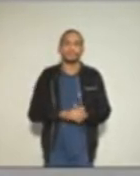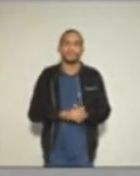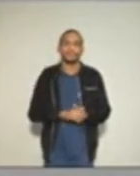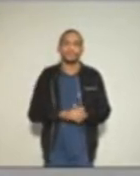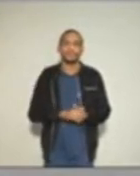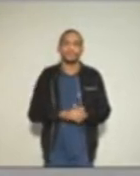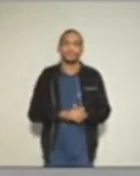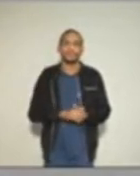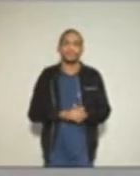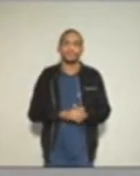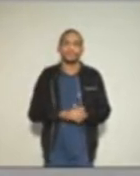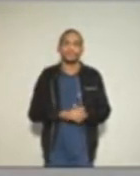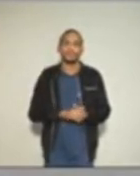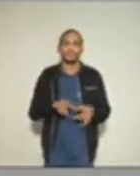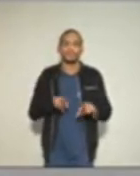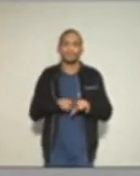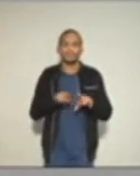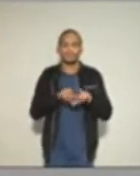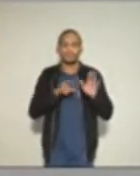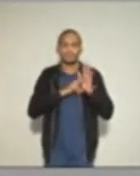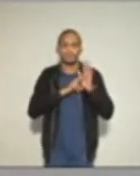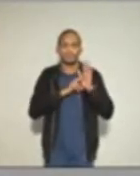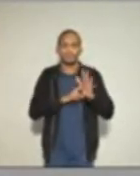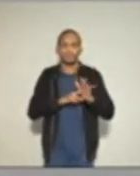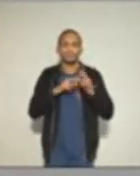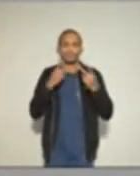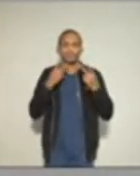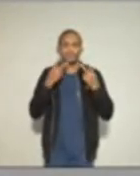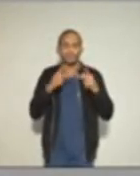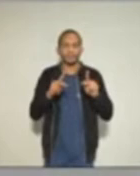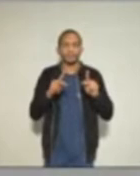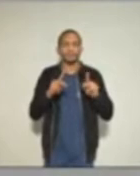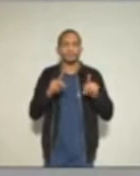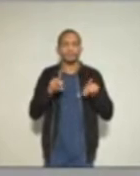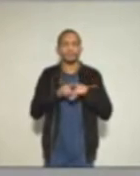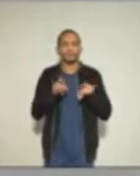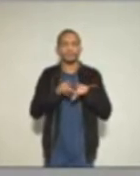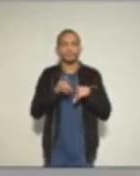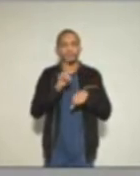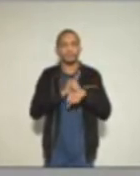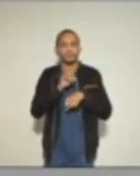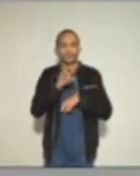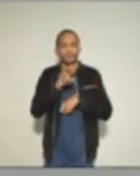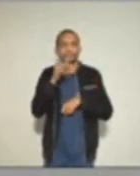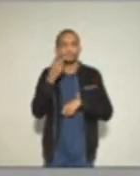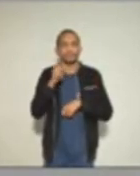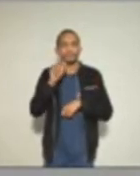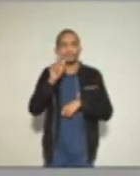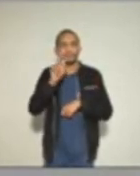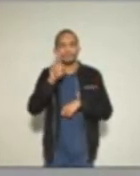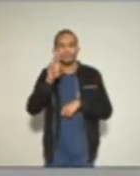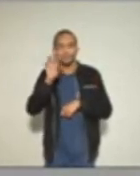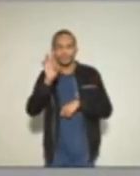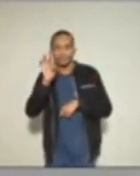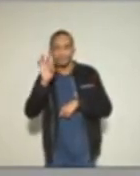queridíssimo desembargador de Pentália, procurador Zé Eduardo Butti.